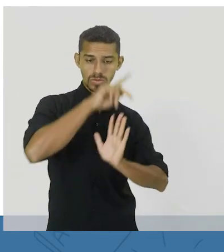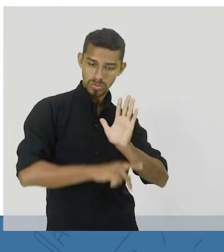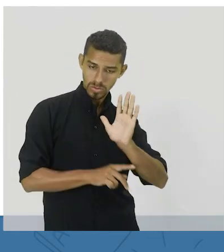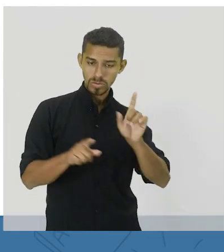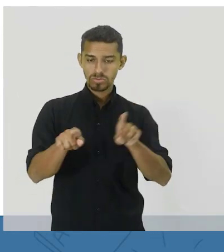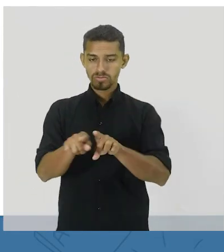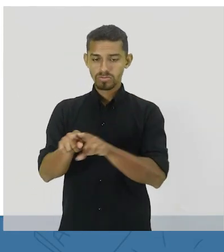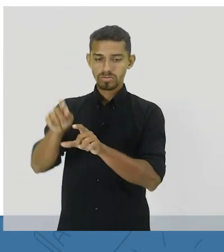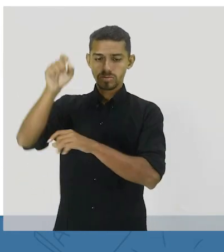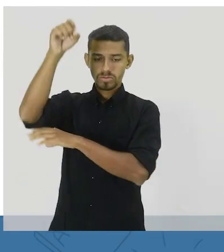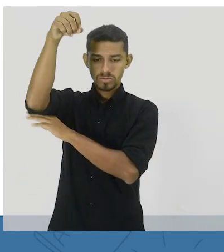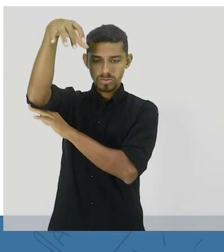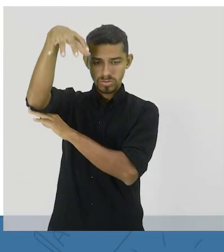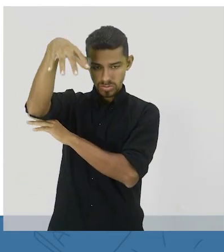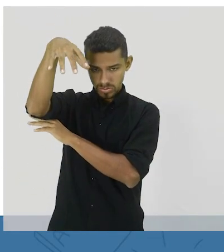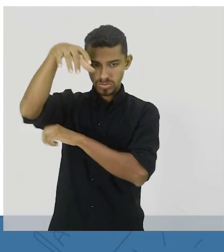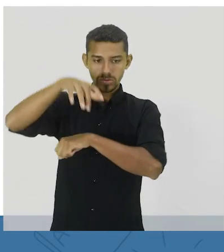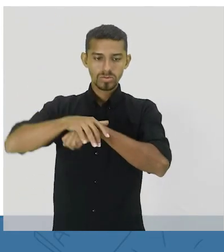na figura.